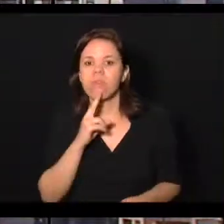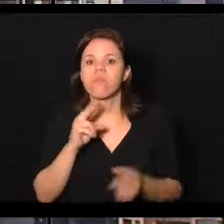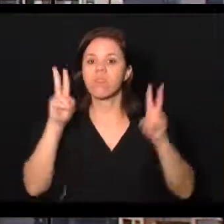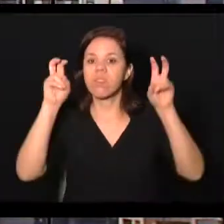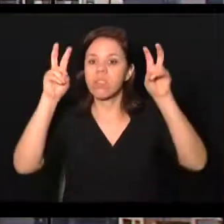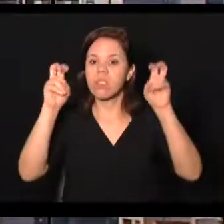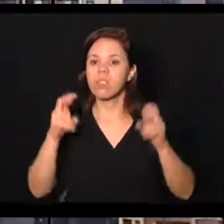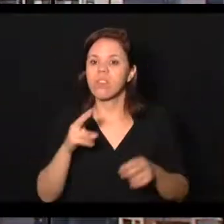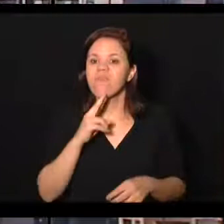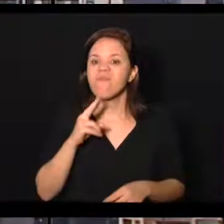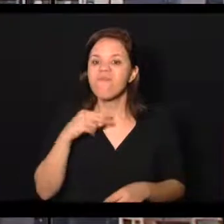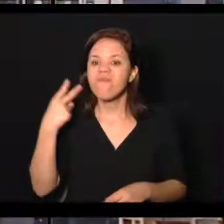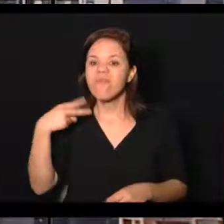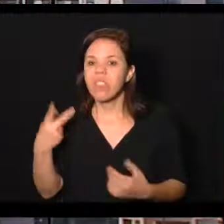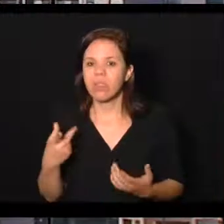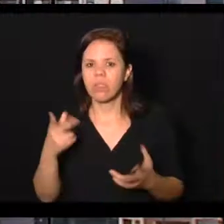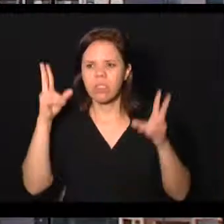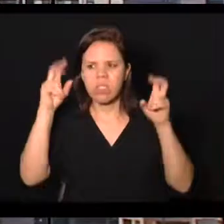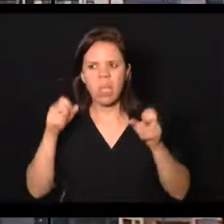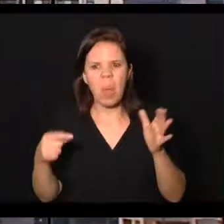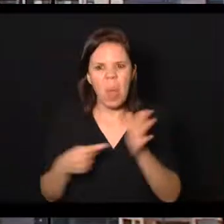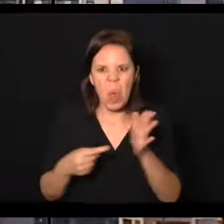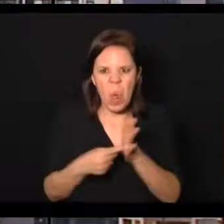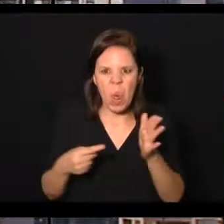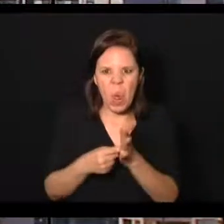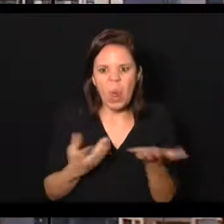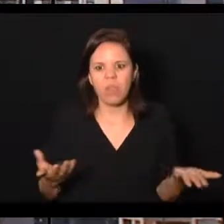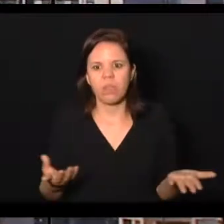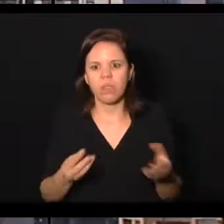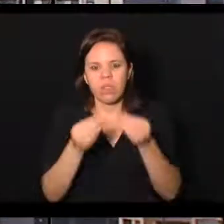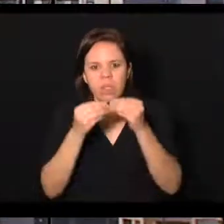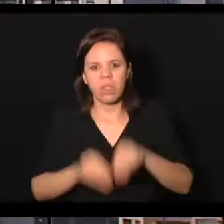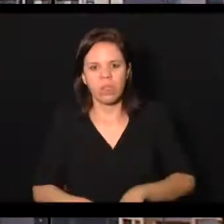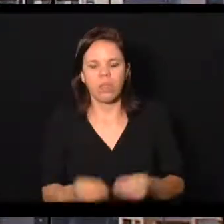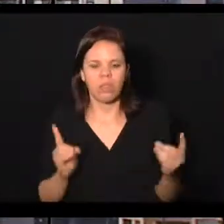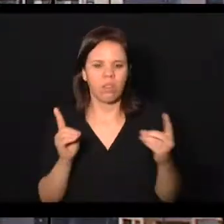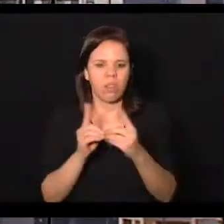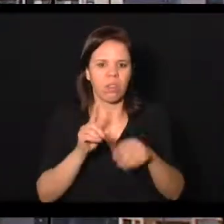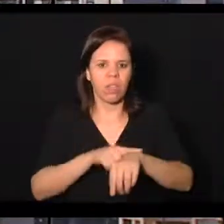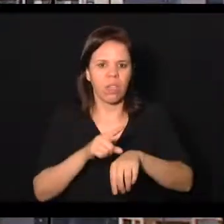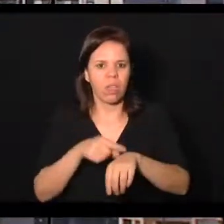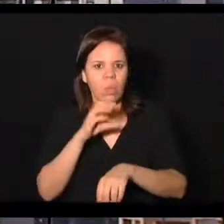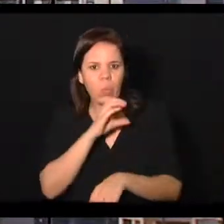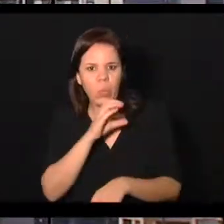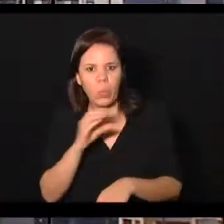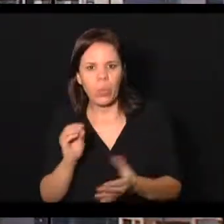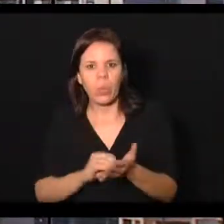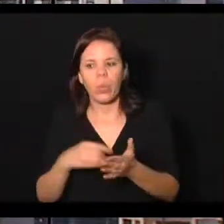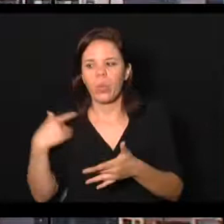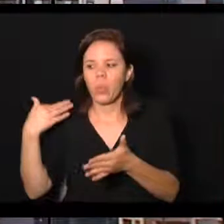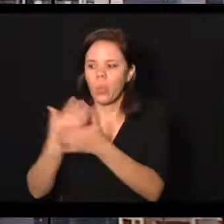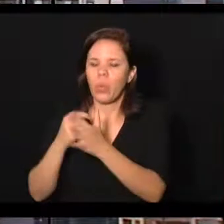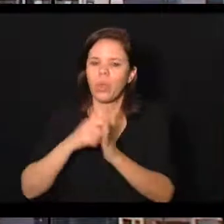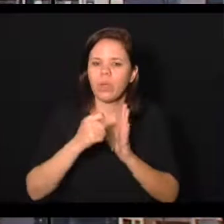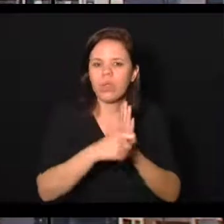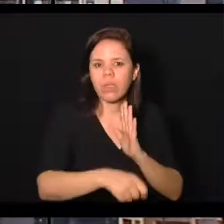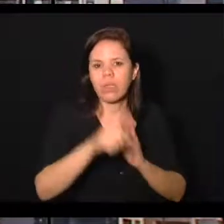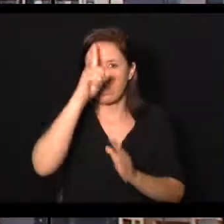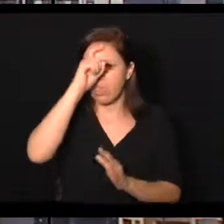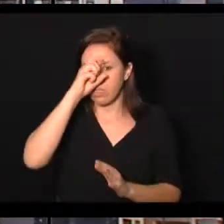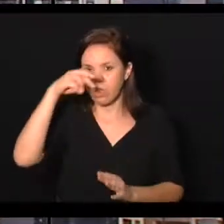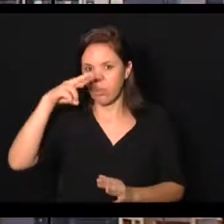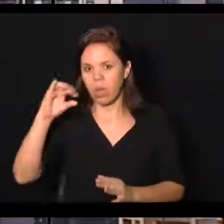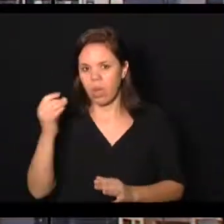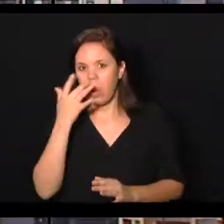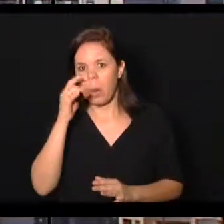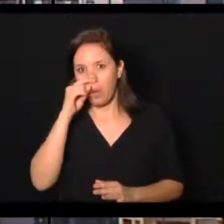o pedido se baseia nas denúncias de descaso no atendimento registrados nos últimos meses nos hospitais